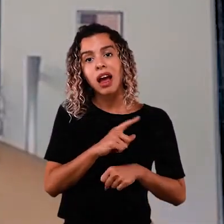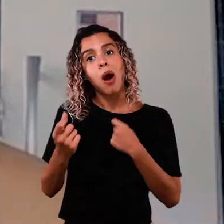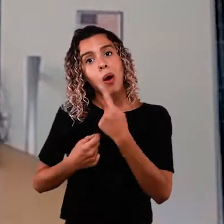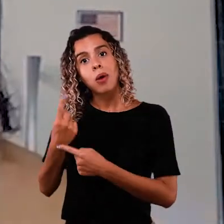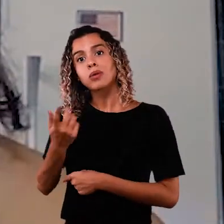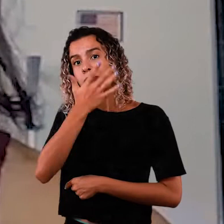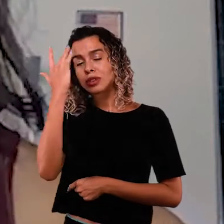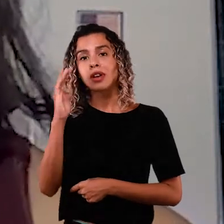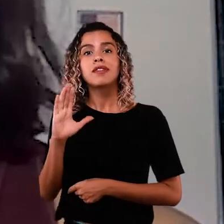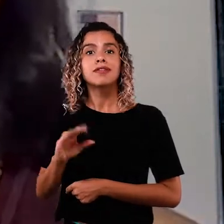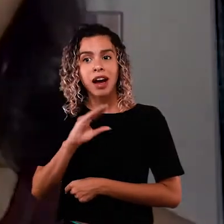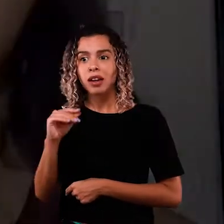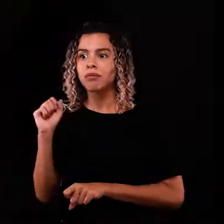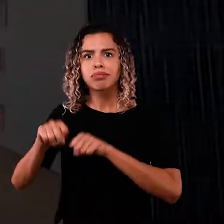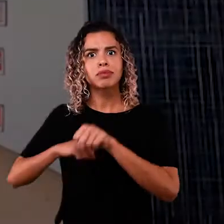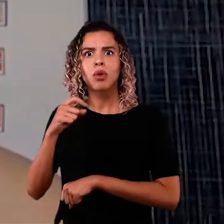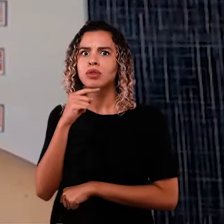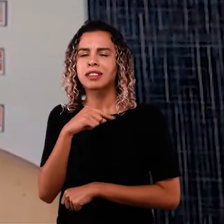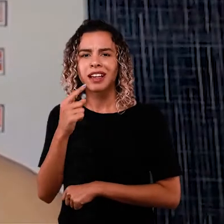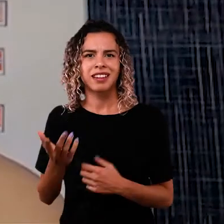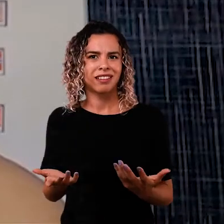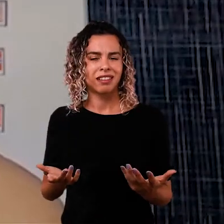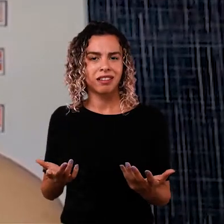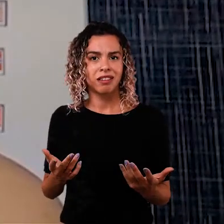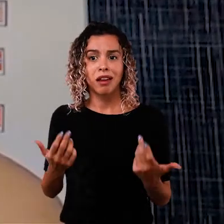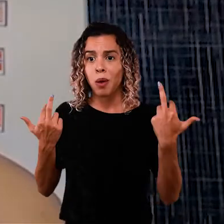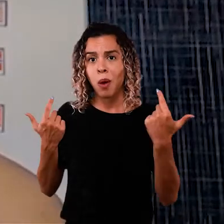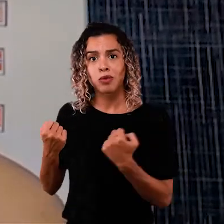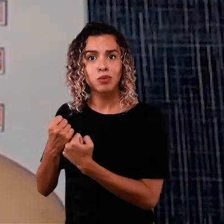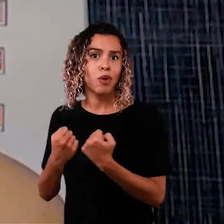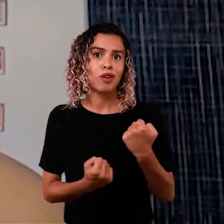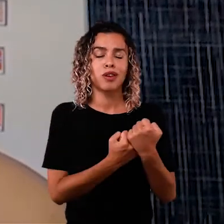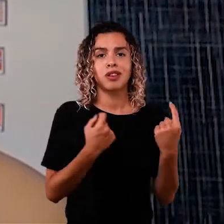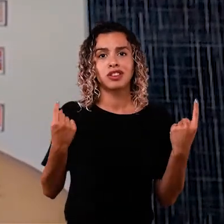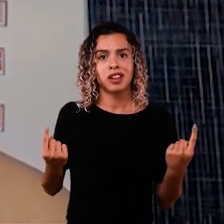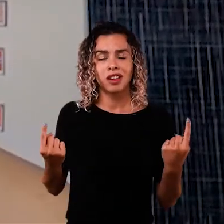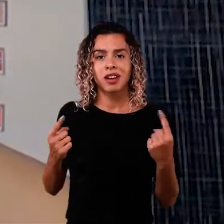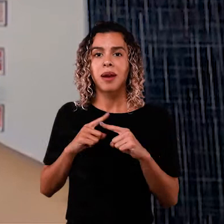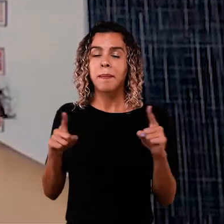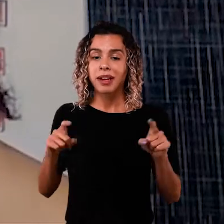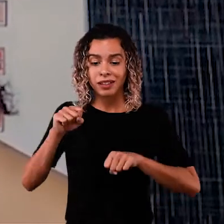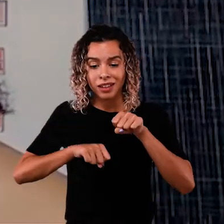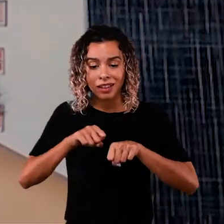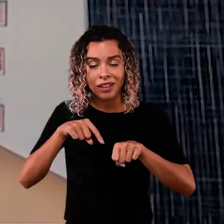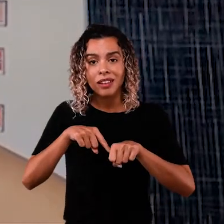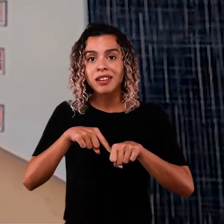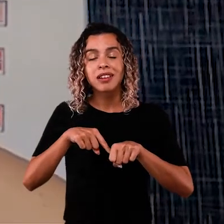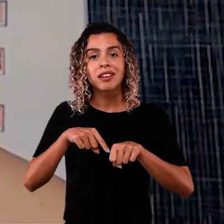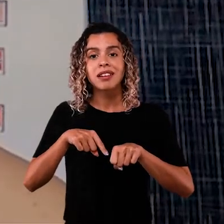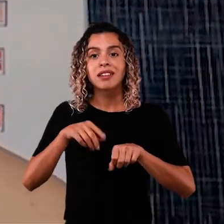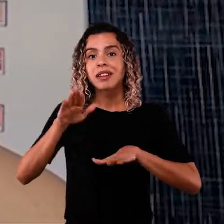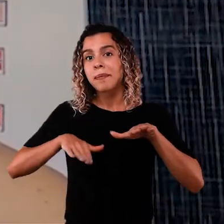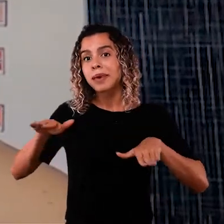conheço autistas que não falam, mas não conseguem. E essas mesmas pessoas estão no mesmo nível de suporte, sendo que nessa área de andar de bicicleta